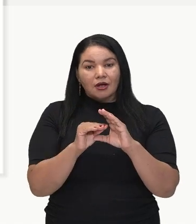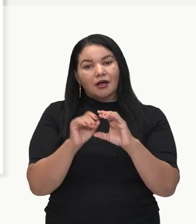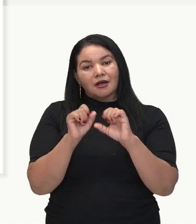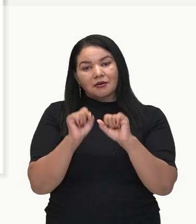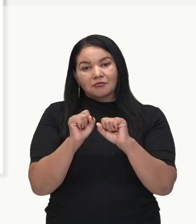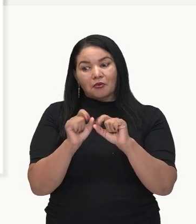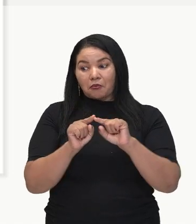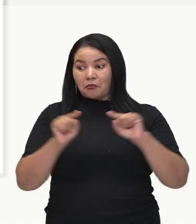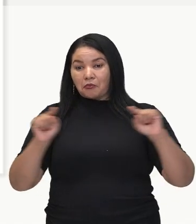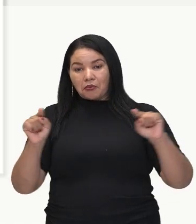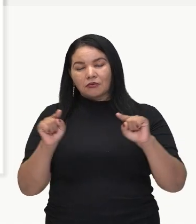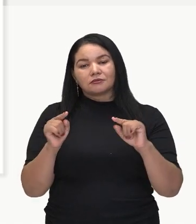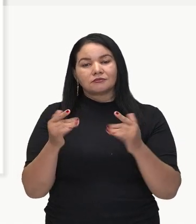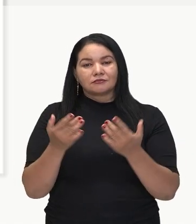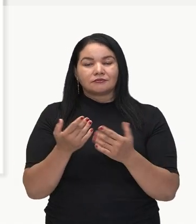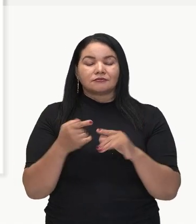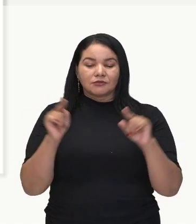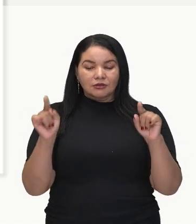espaço